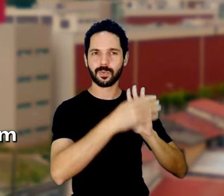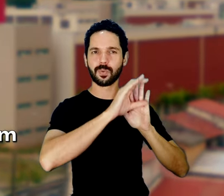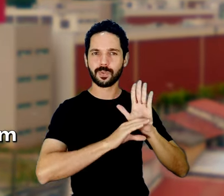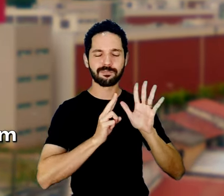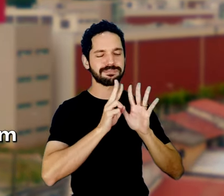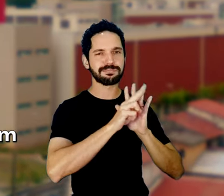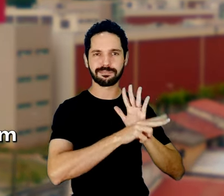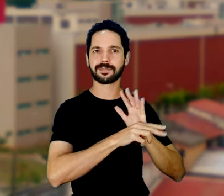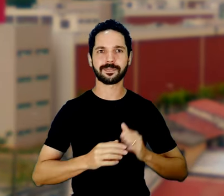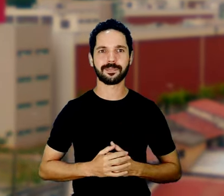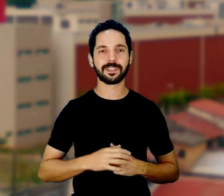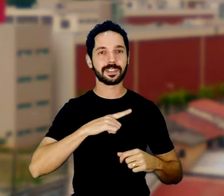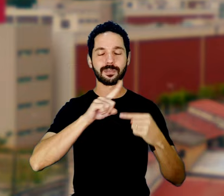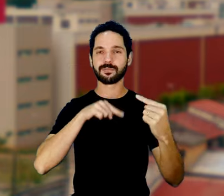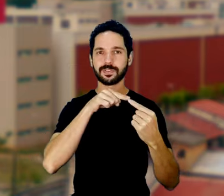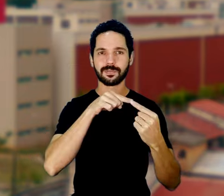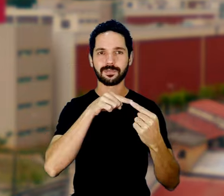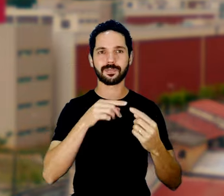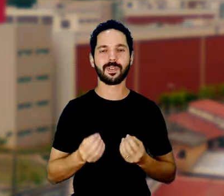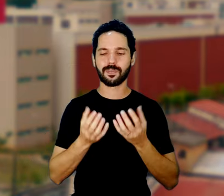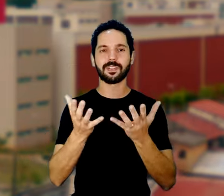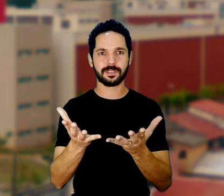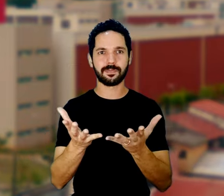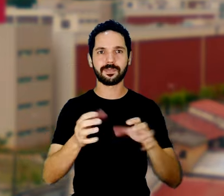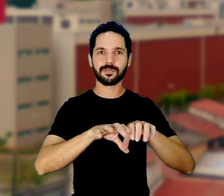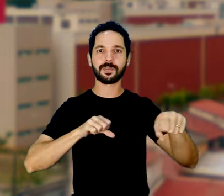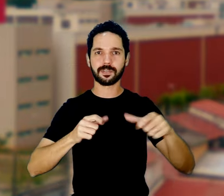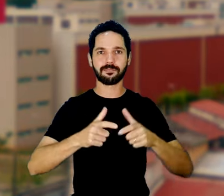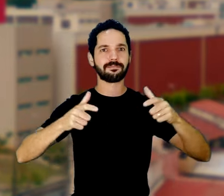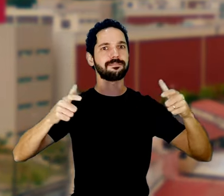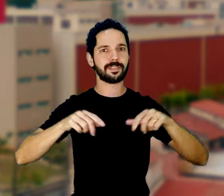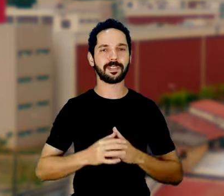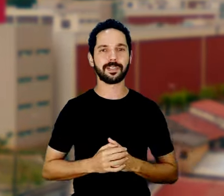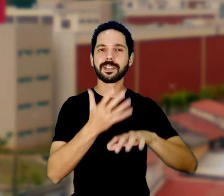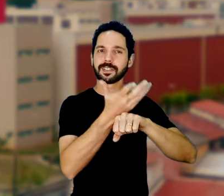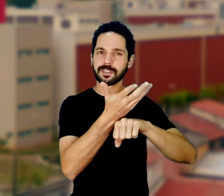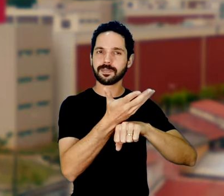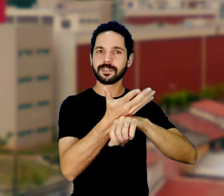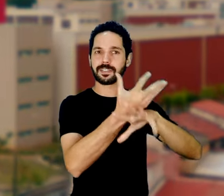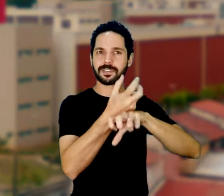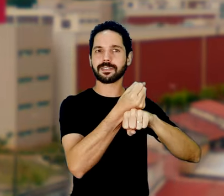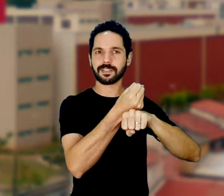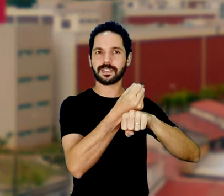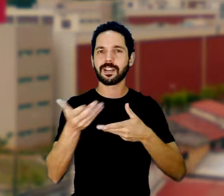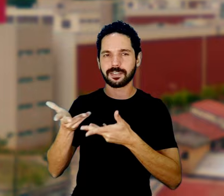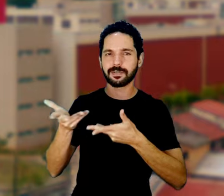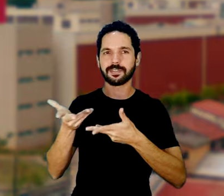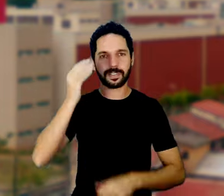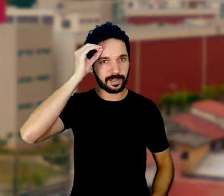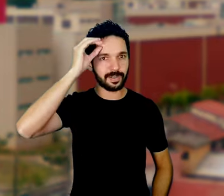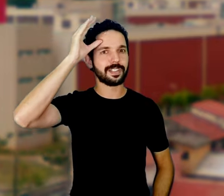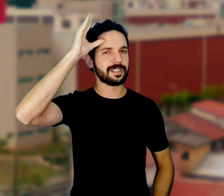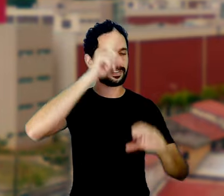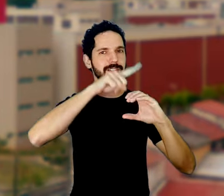curricular diversificada, que tem como objetivo proporcionar uma formação ampla e interdisciplinar em relação ao